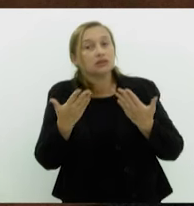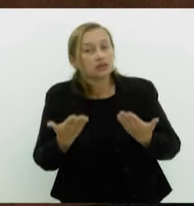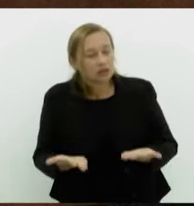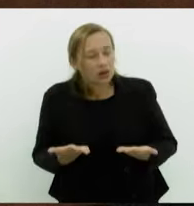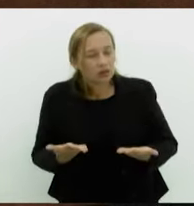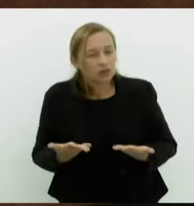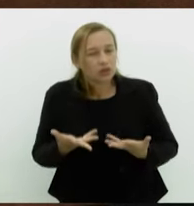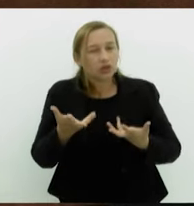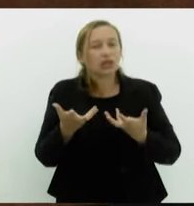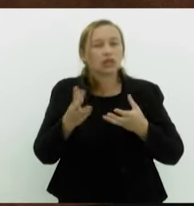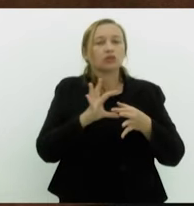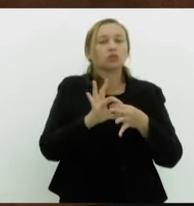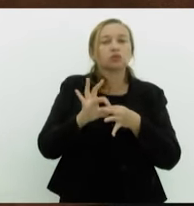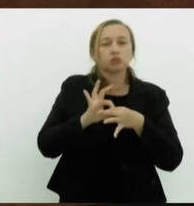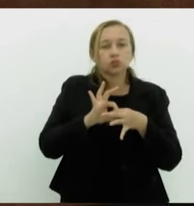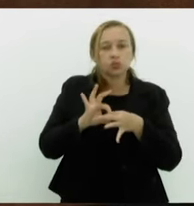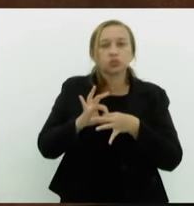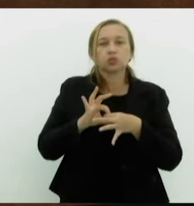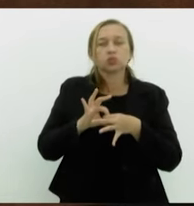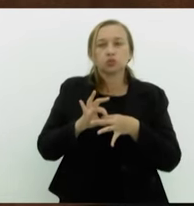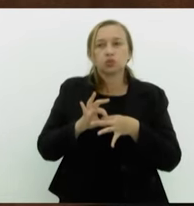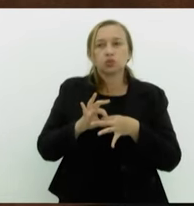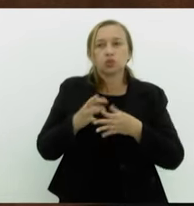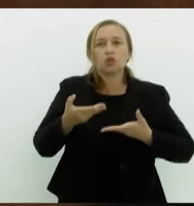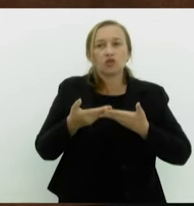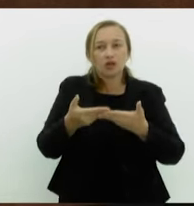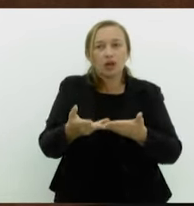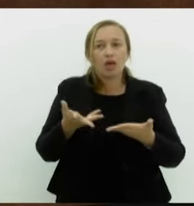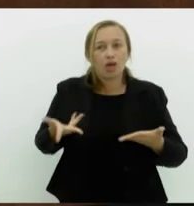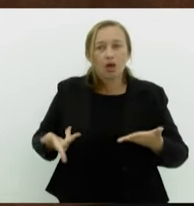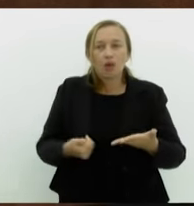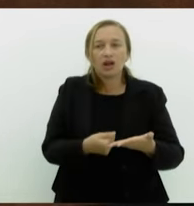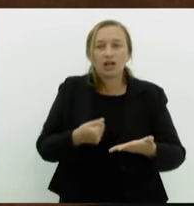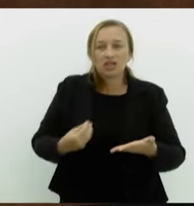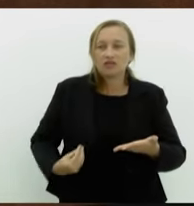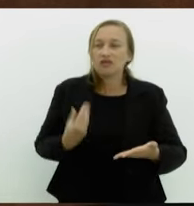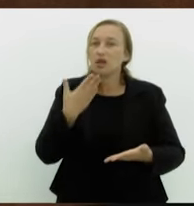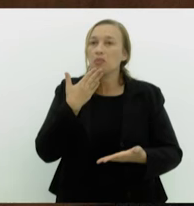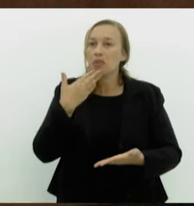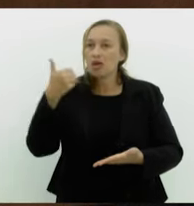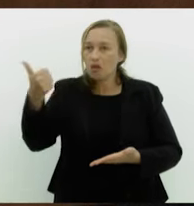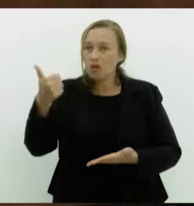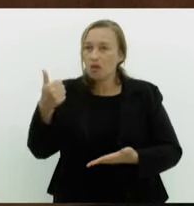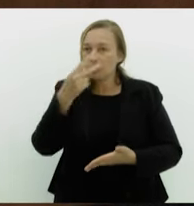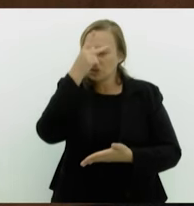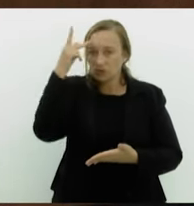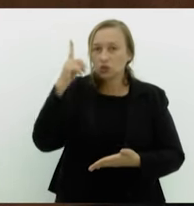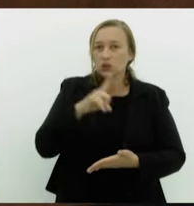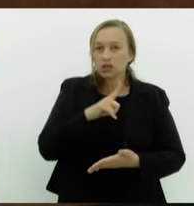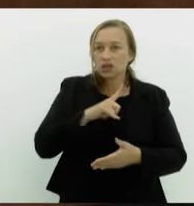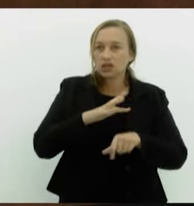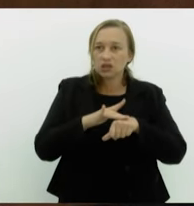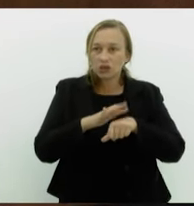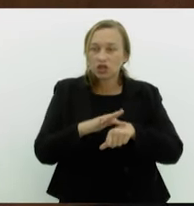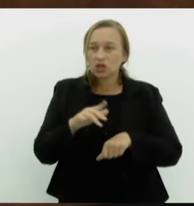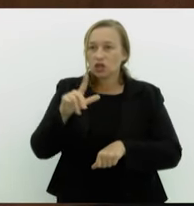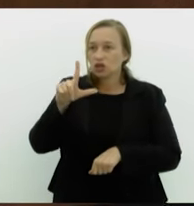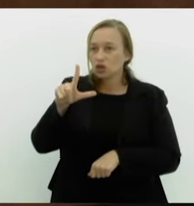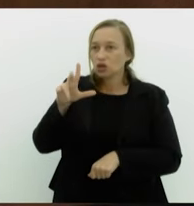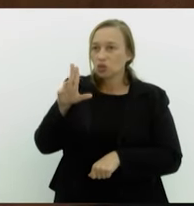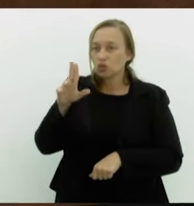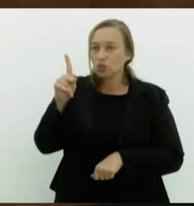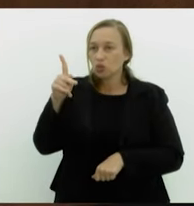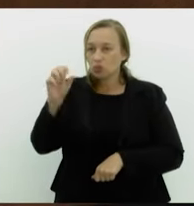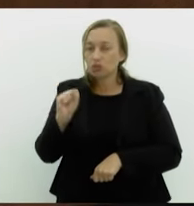queria que a gente se unisse para oferecer uma melhor qualidade de vida às pessoas que têm essa doença de lúpus. Então, é